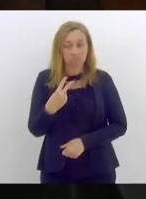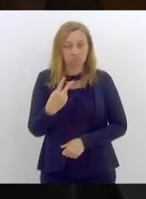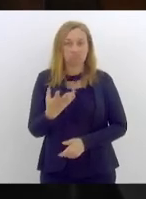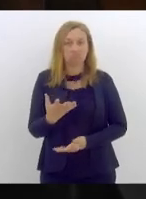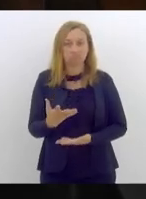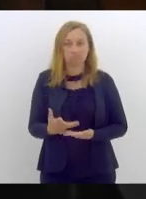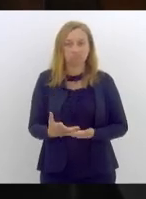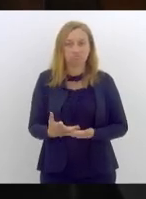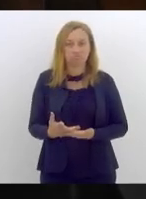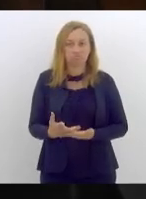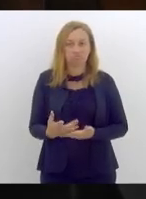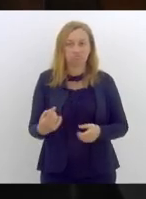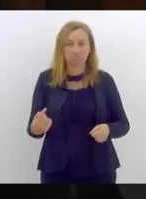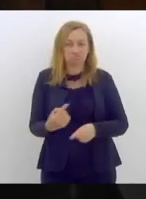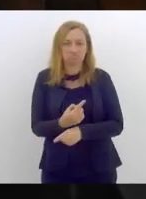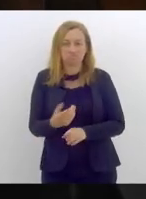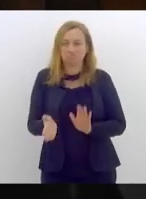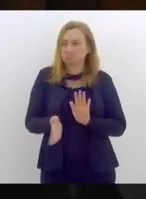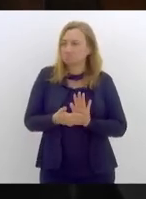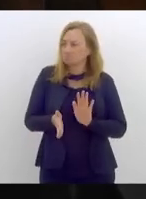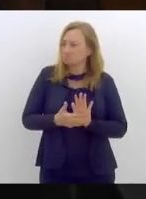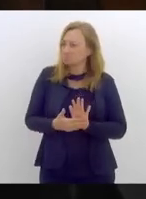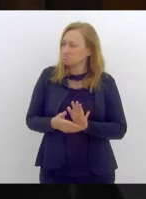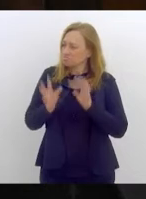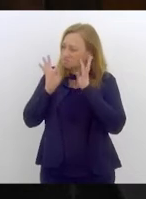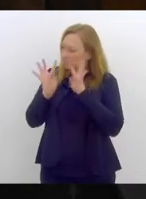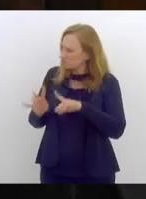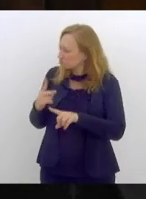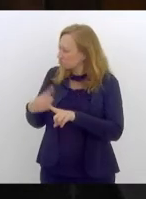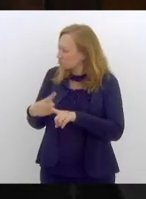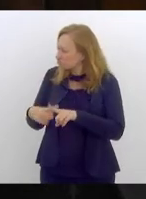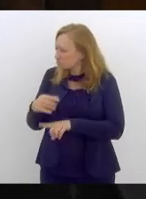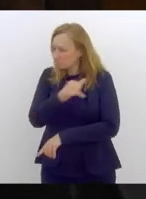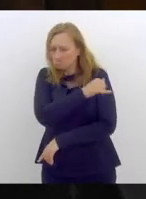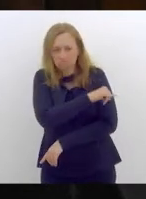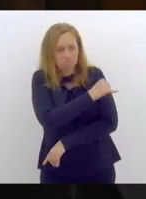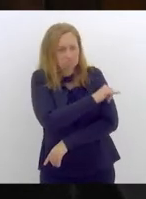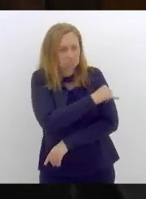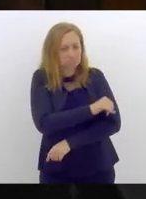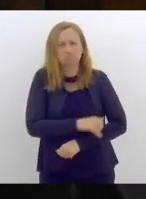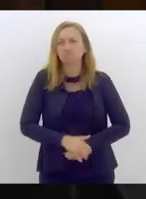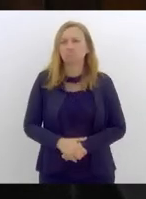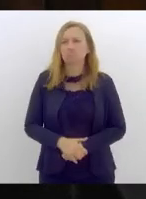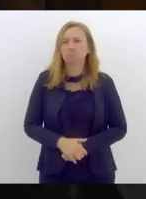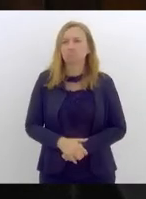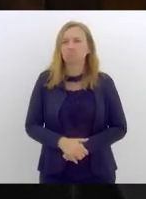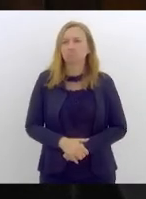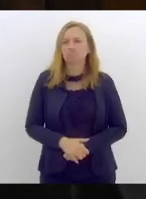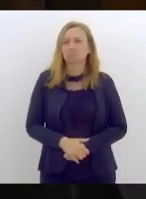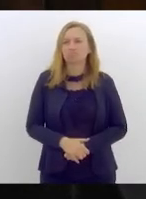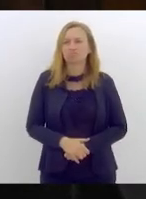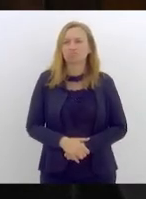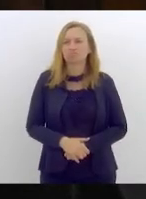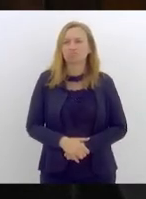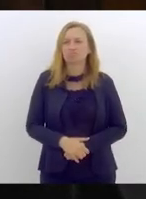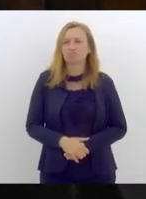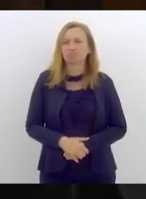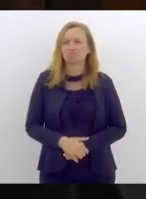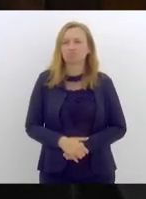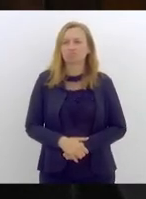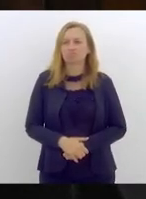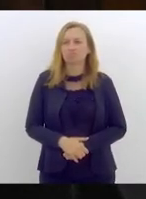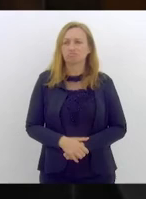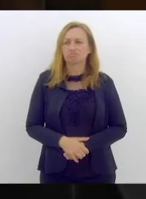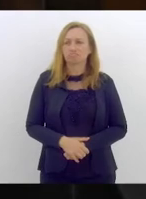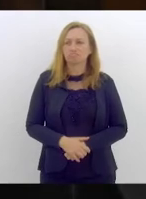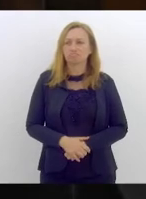a essa proposta chamar atenção porque o Rio de Janeiro é um polo de